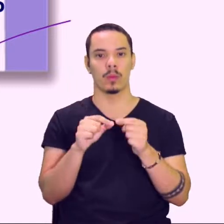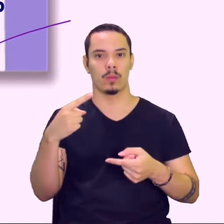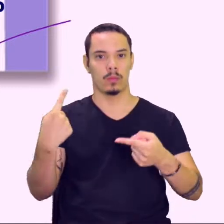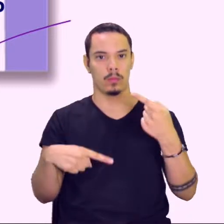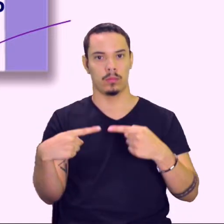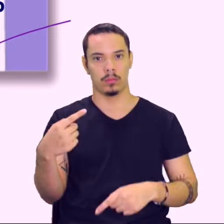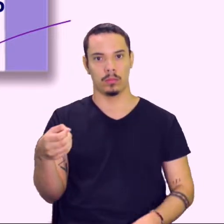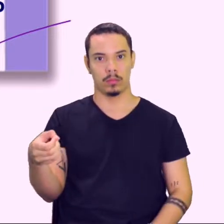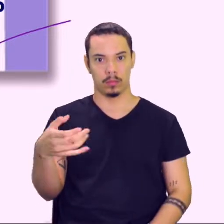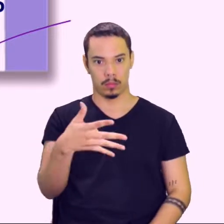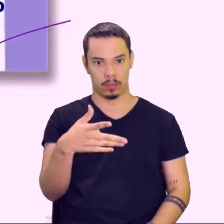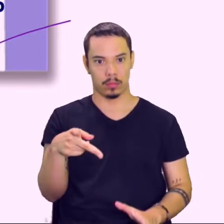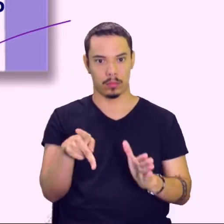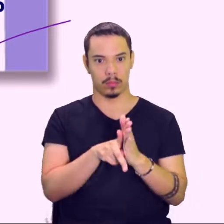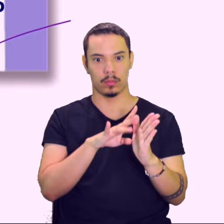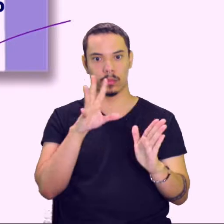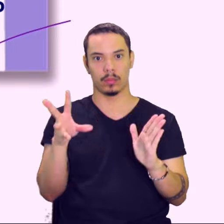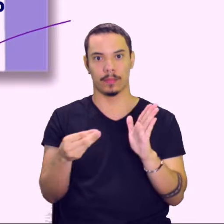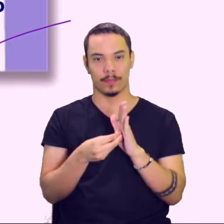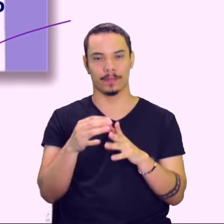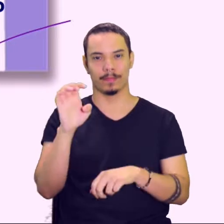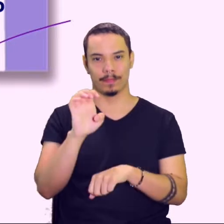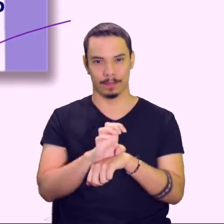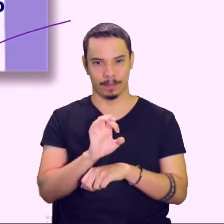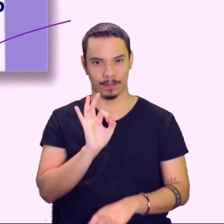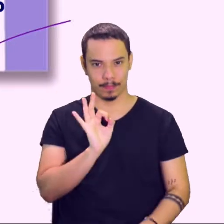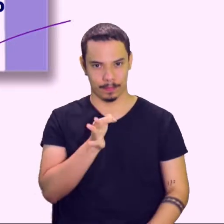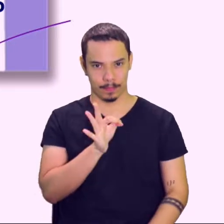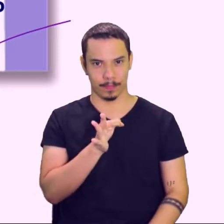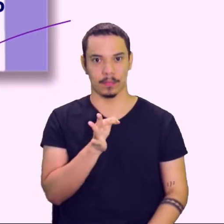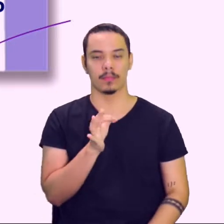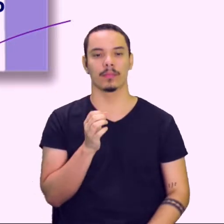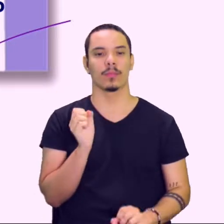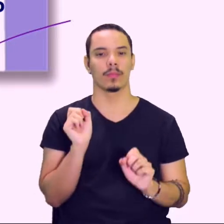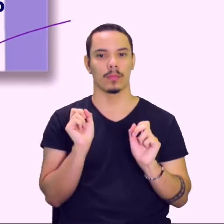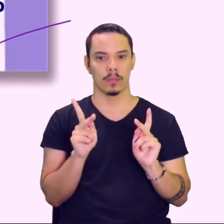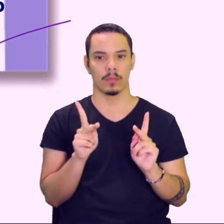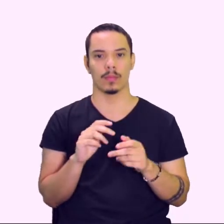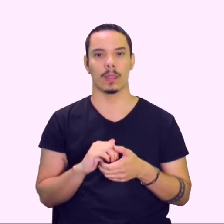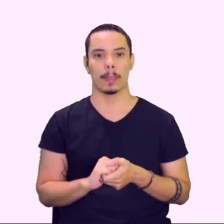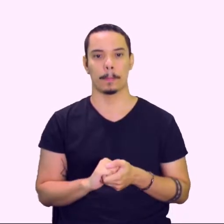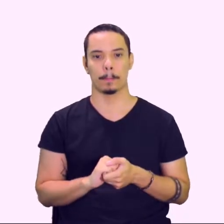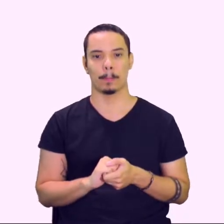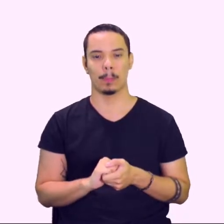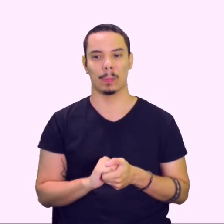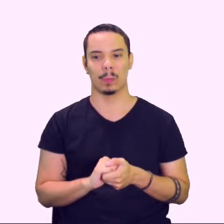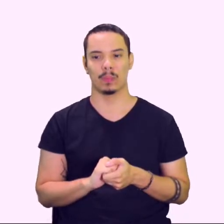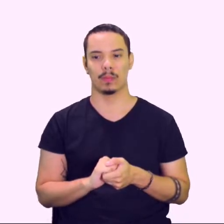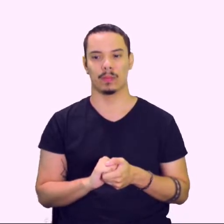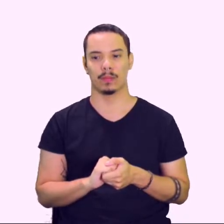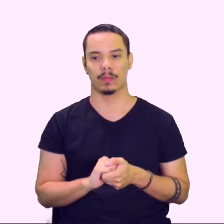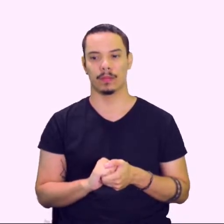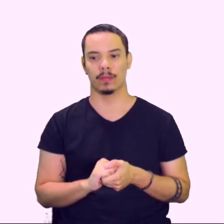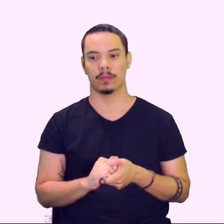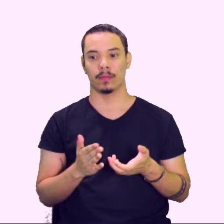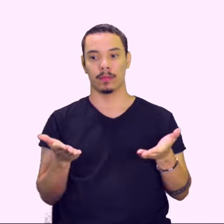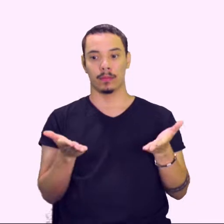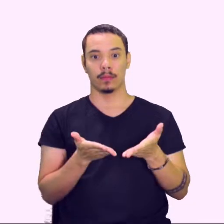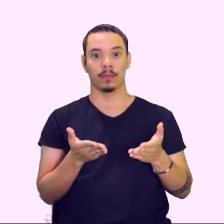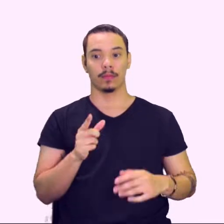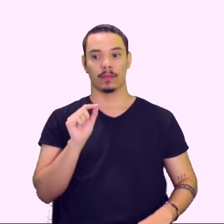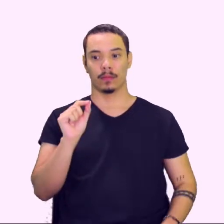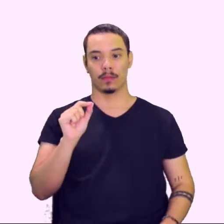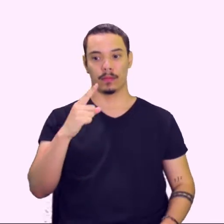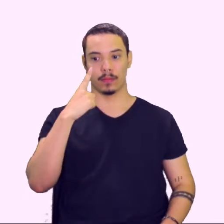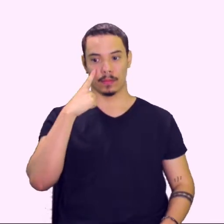públicas com certeza que foram implementadas em nosso estado. Não é isso, sim, Rogério? Claro. Beleza. Vamos lá, galera. Agora, Rogério, o